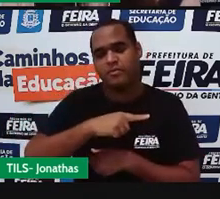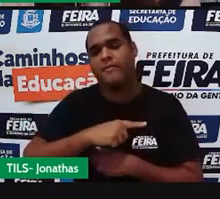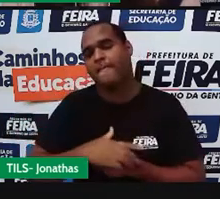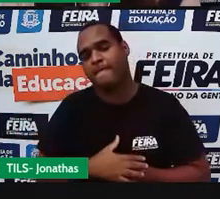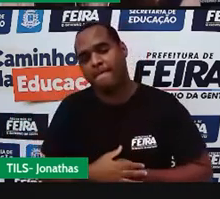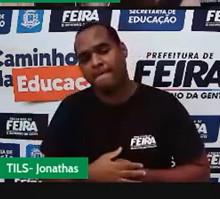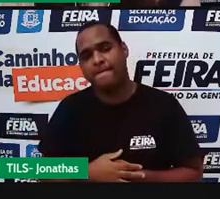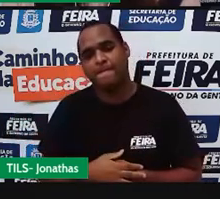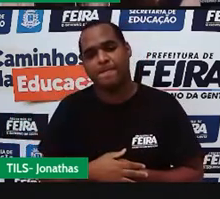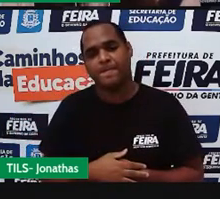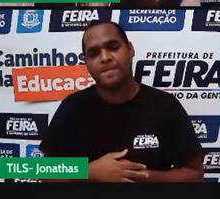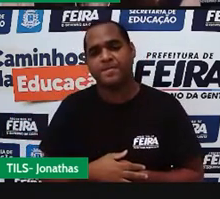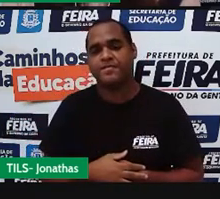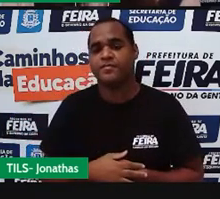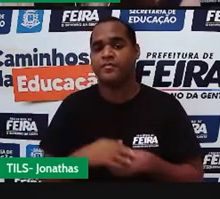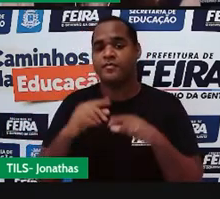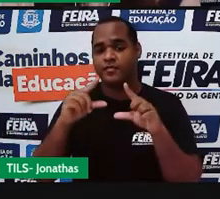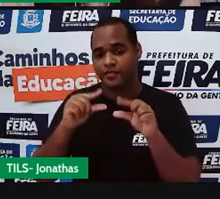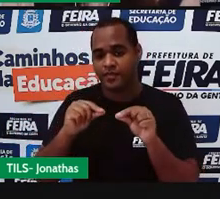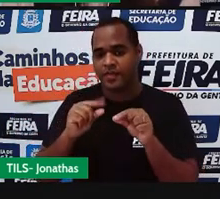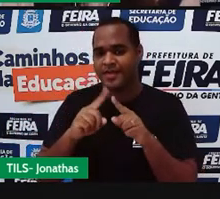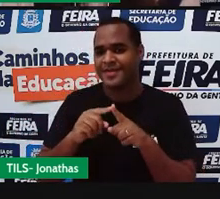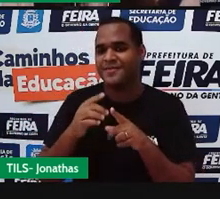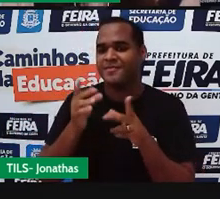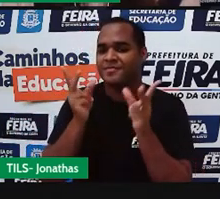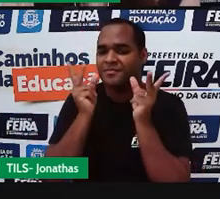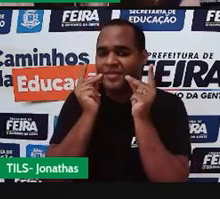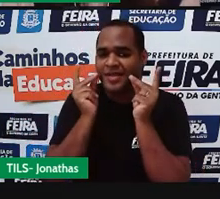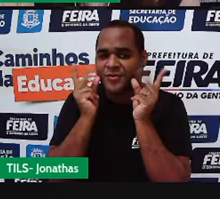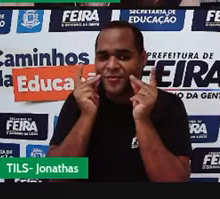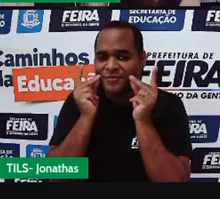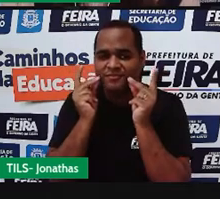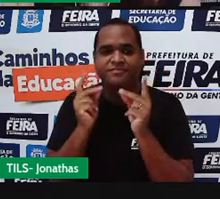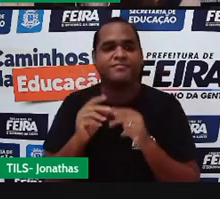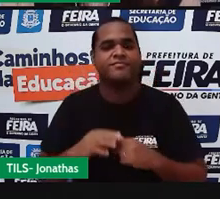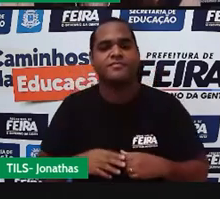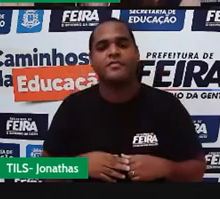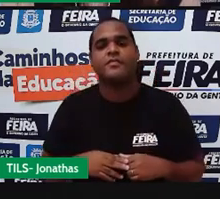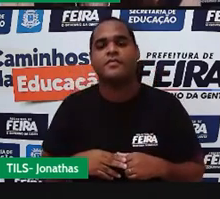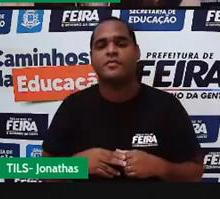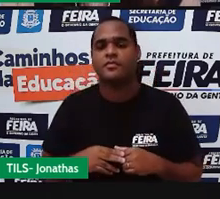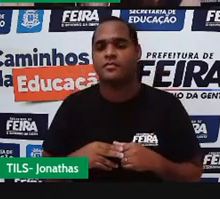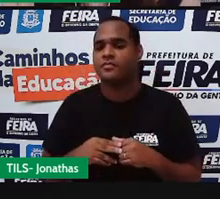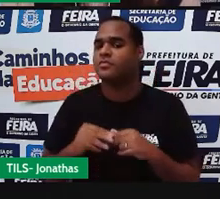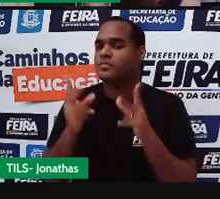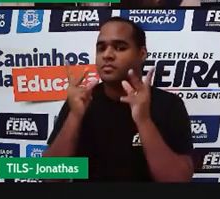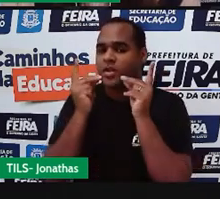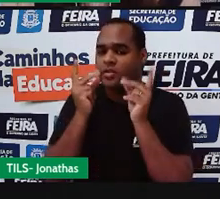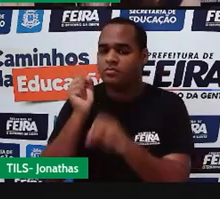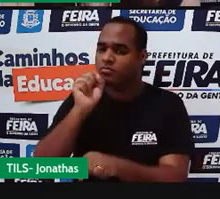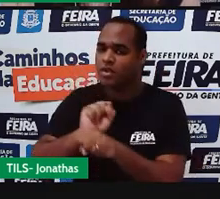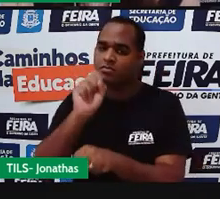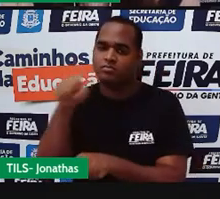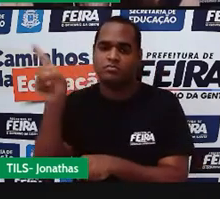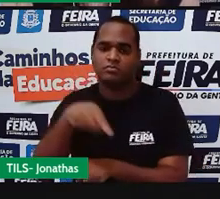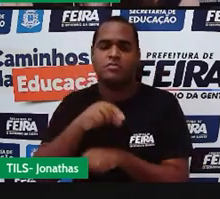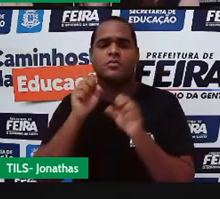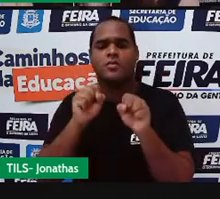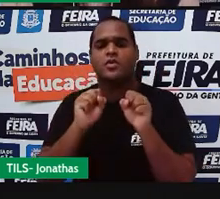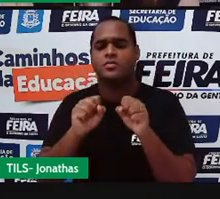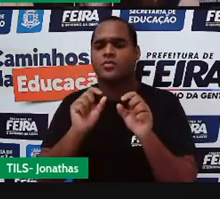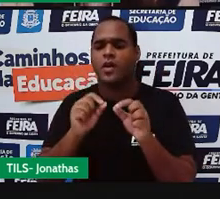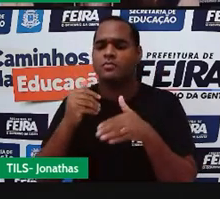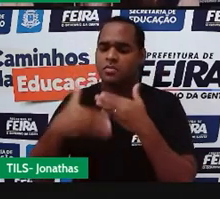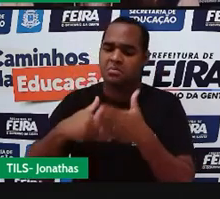e reduza o uso de plástico e a fabricação de plástico envolve grandes